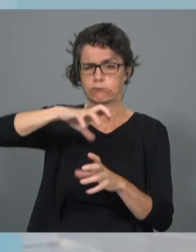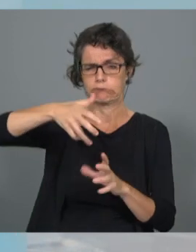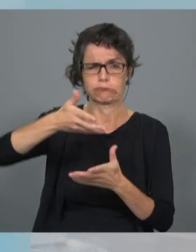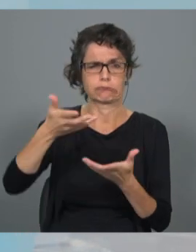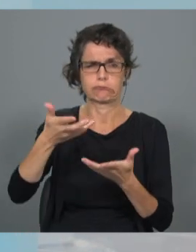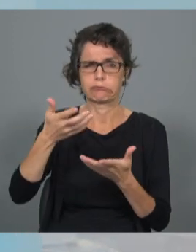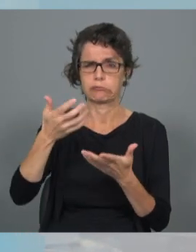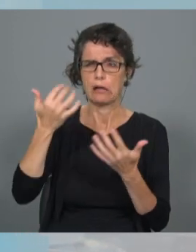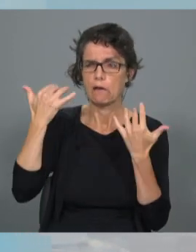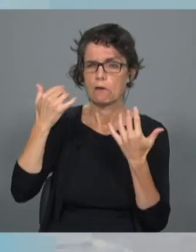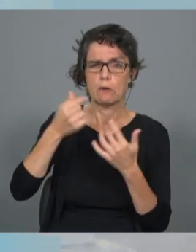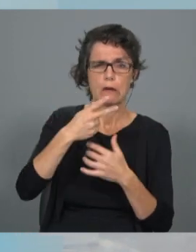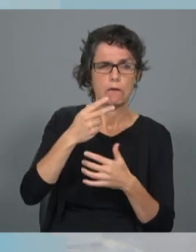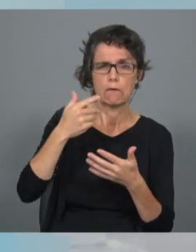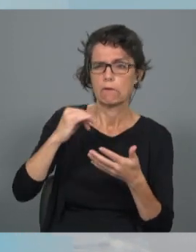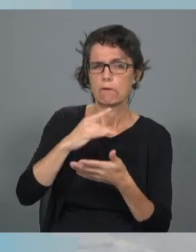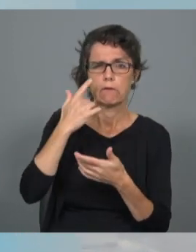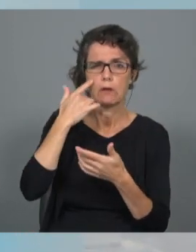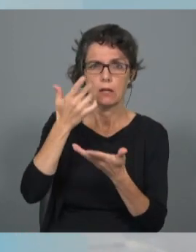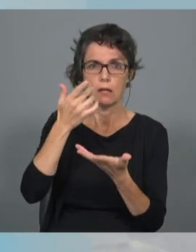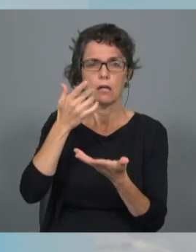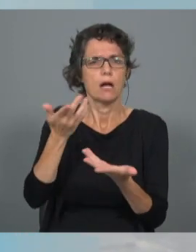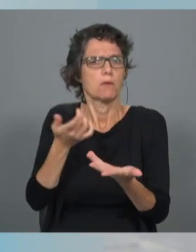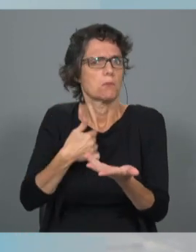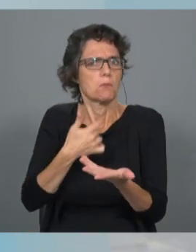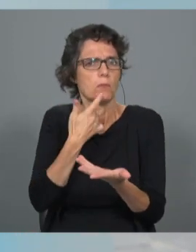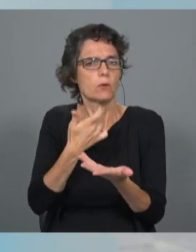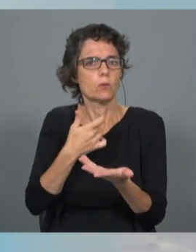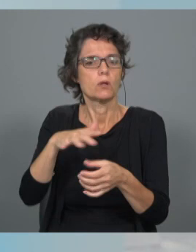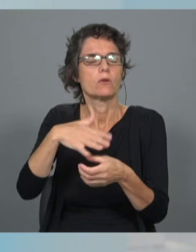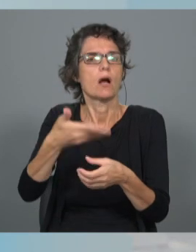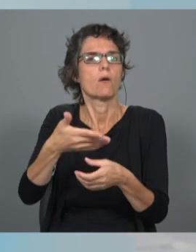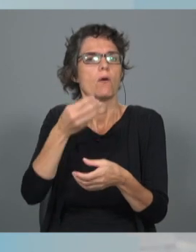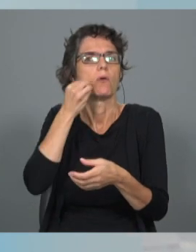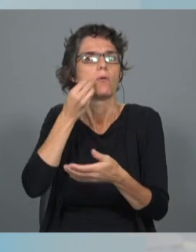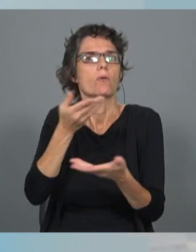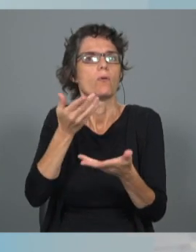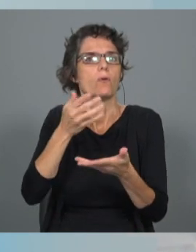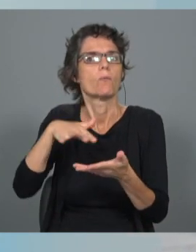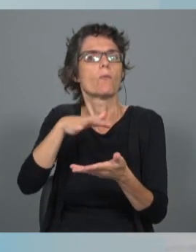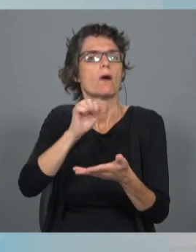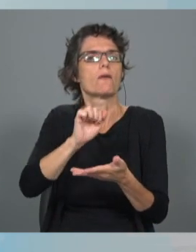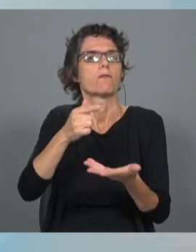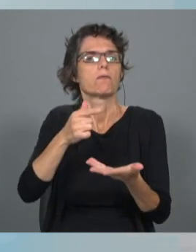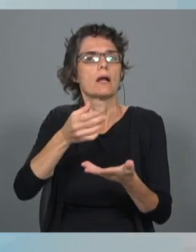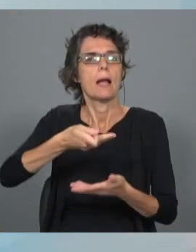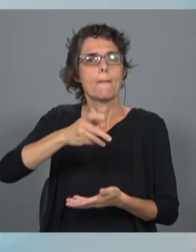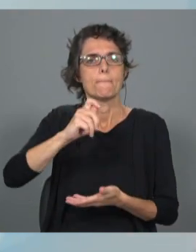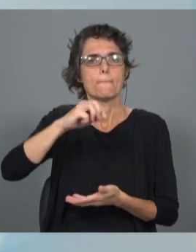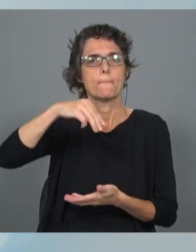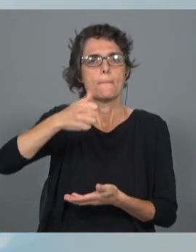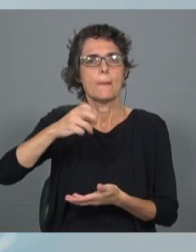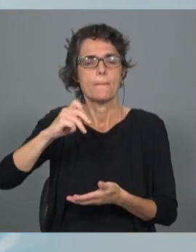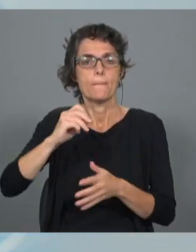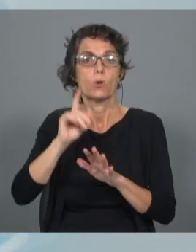pelos noticiários, e começo por lhe perguntar como é que está a situação neste momento na região de Pemba e mais acima norte de